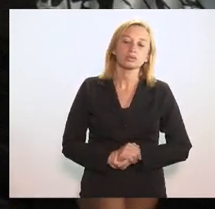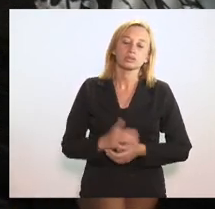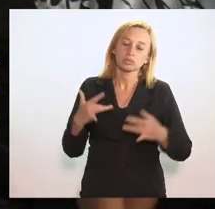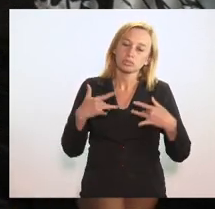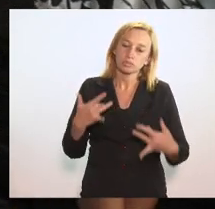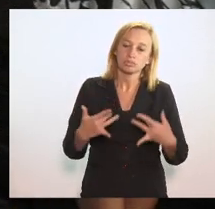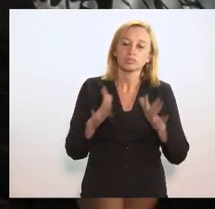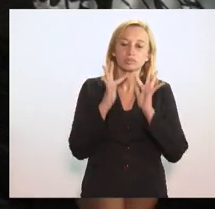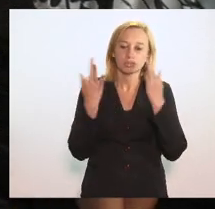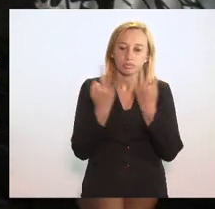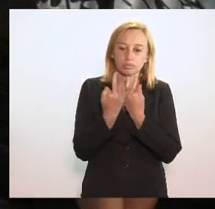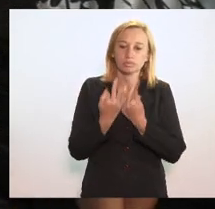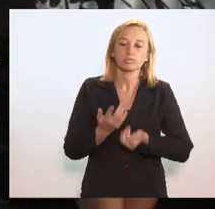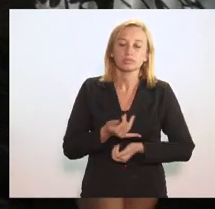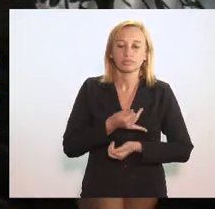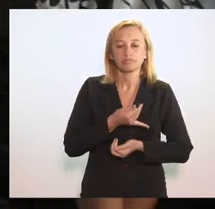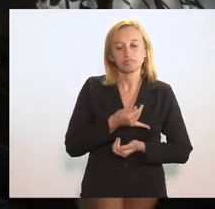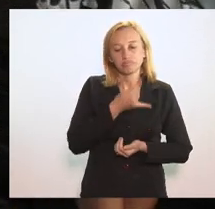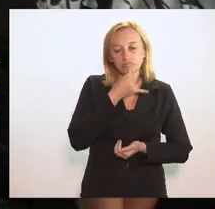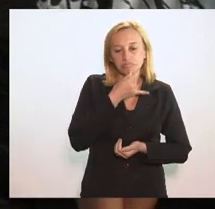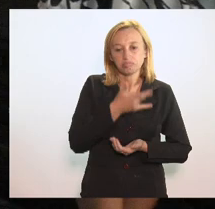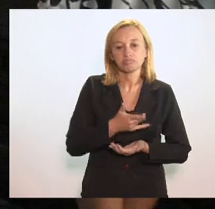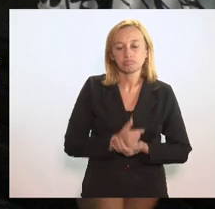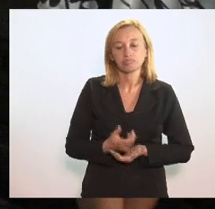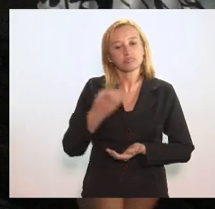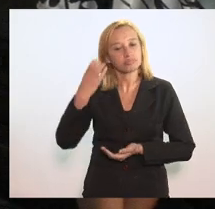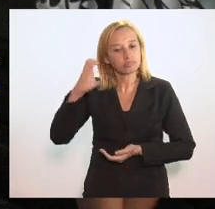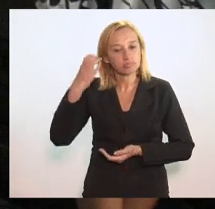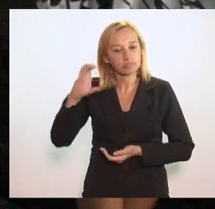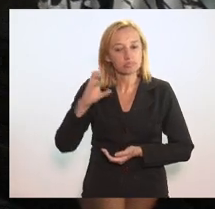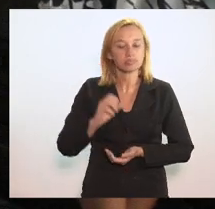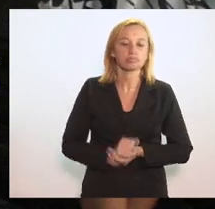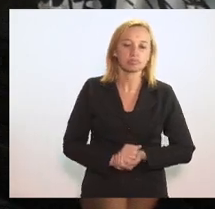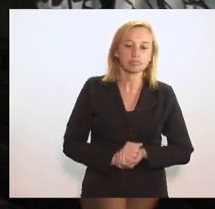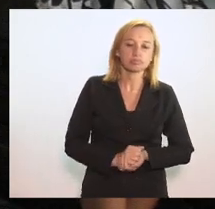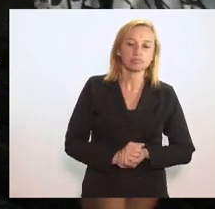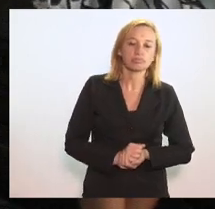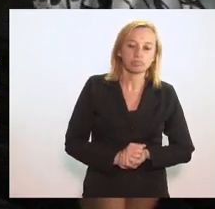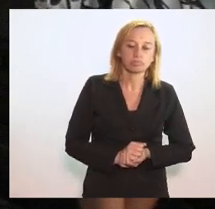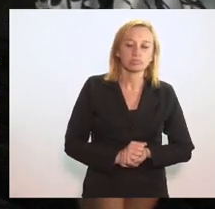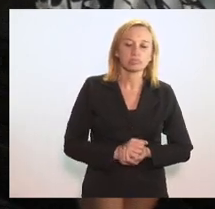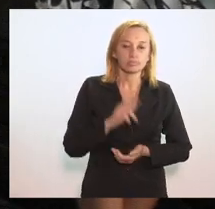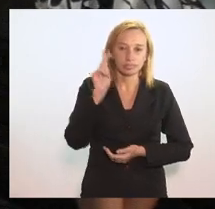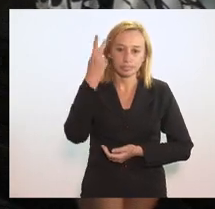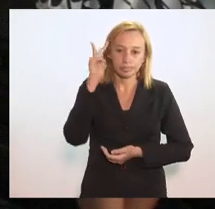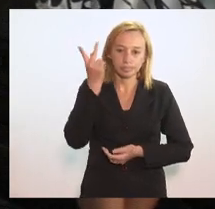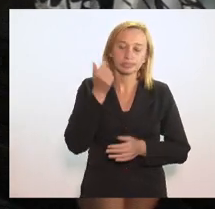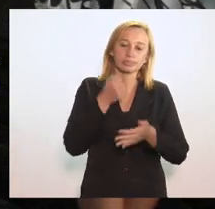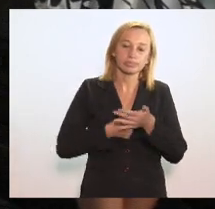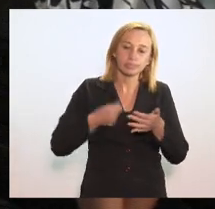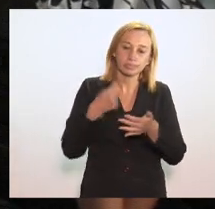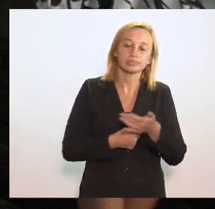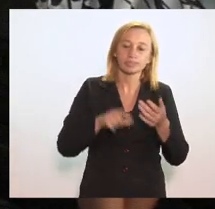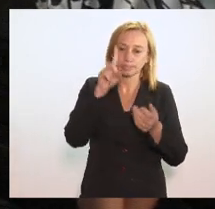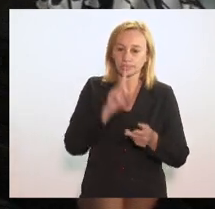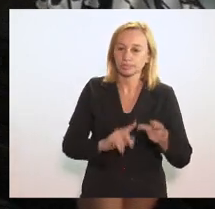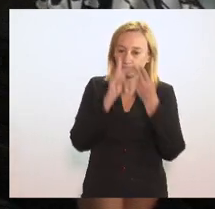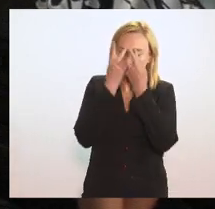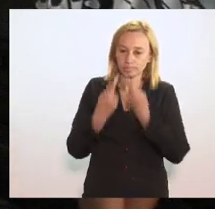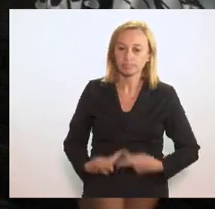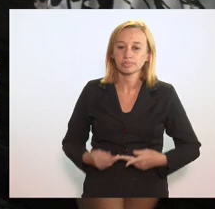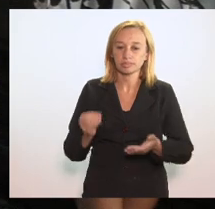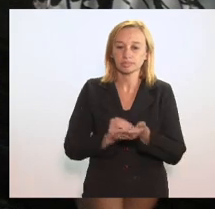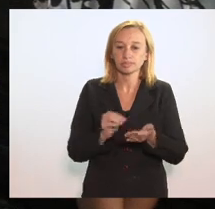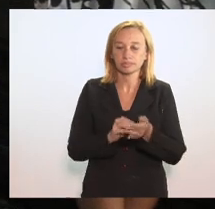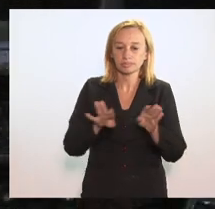sua família. É uma perda muito grande para Niterói, para a Câmara Municipal de Niterói, para a história das lutas por direitos humanos e contra a desigualdade